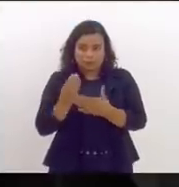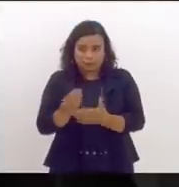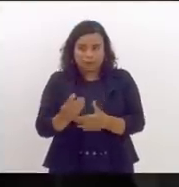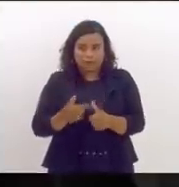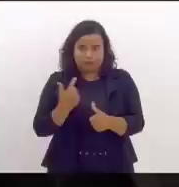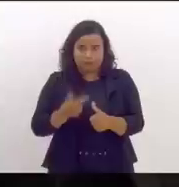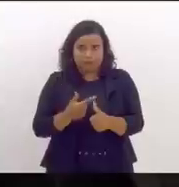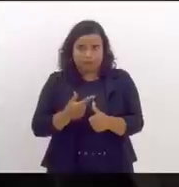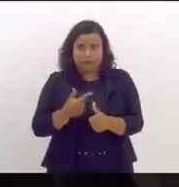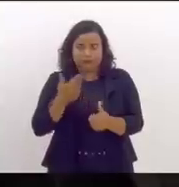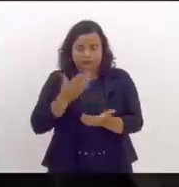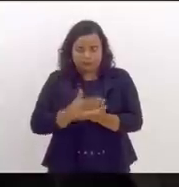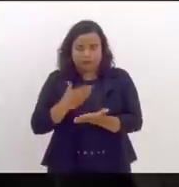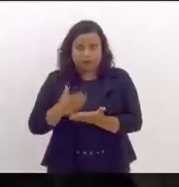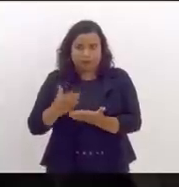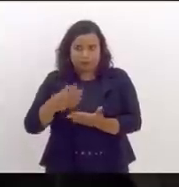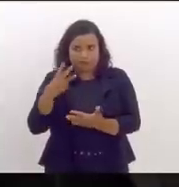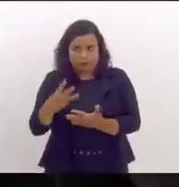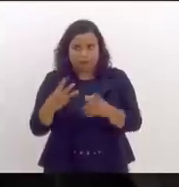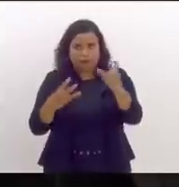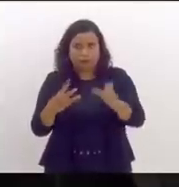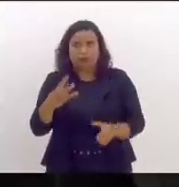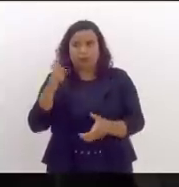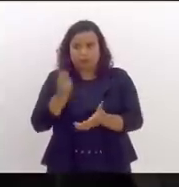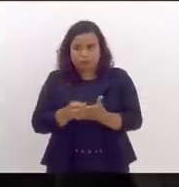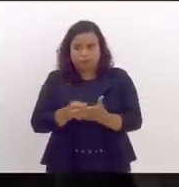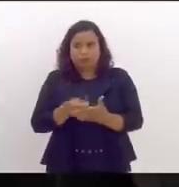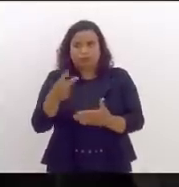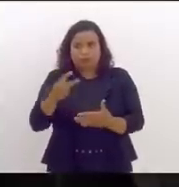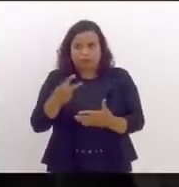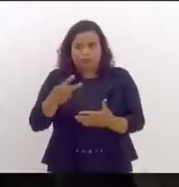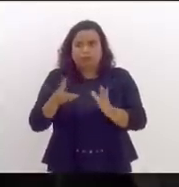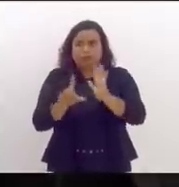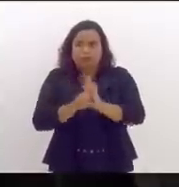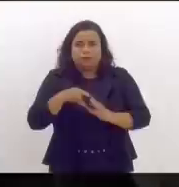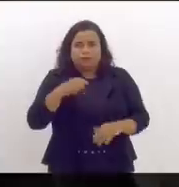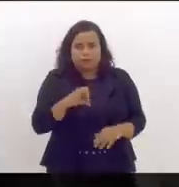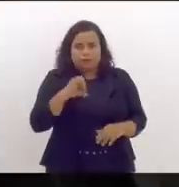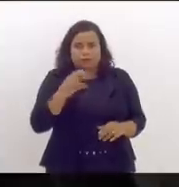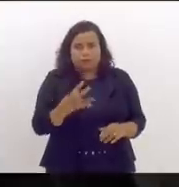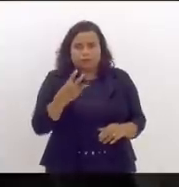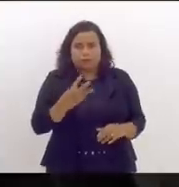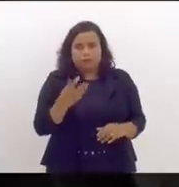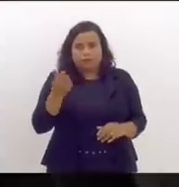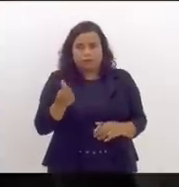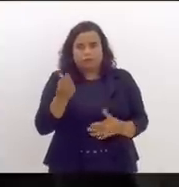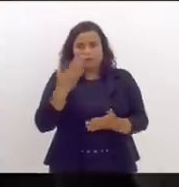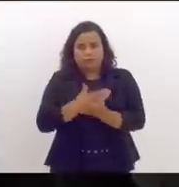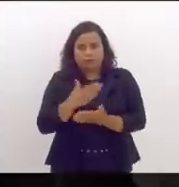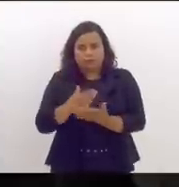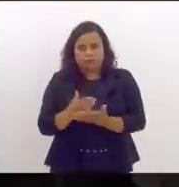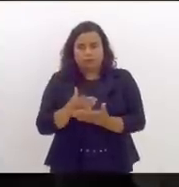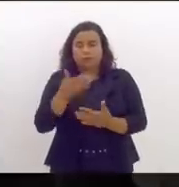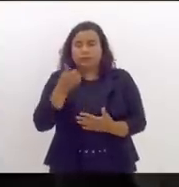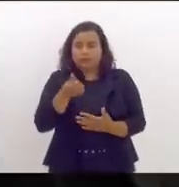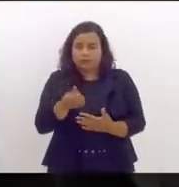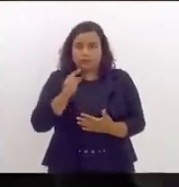das três parcelas definidas na lei 9436 ele primeiro tinha que dar 6,5